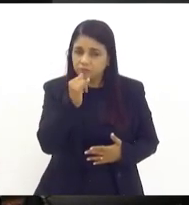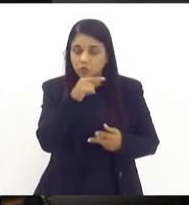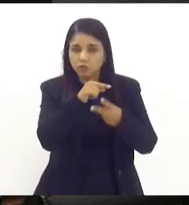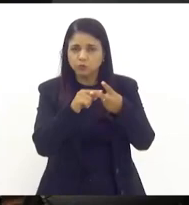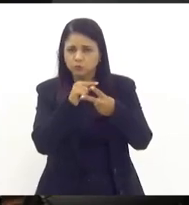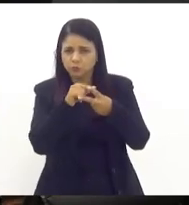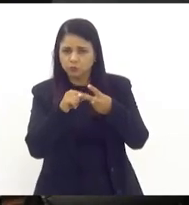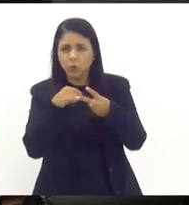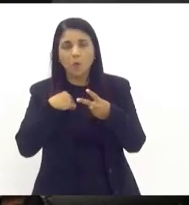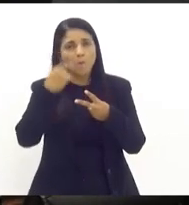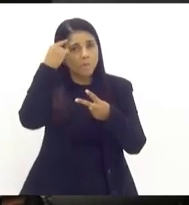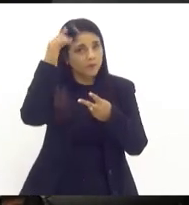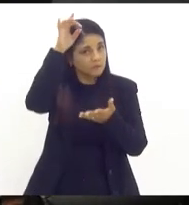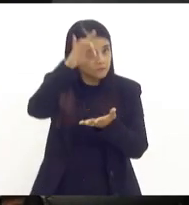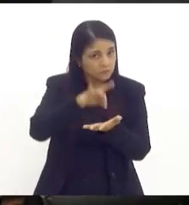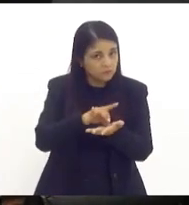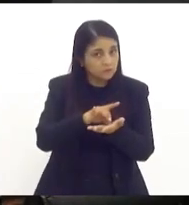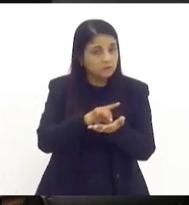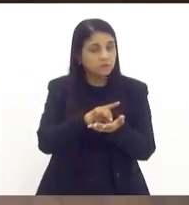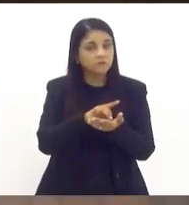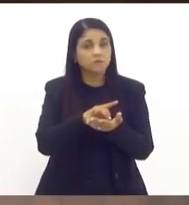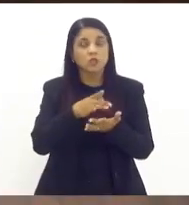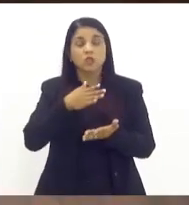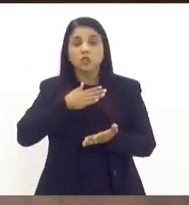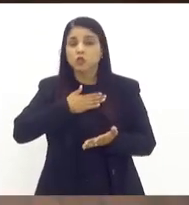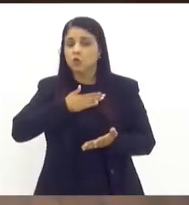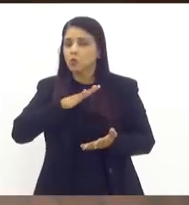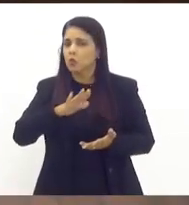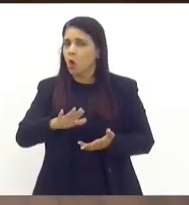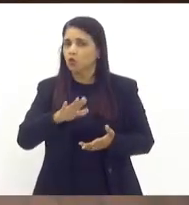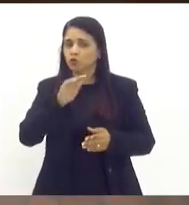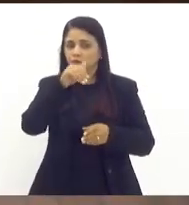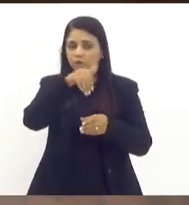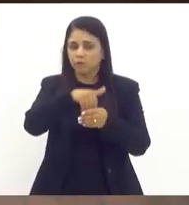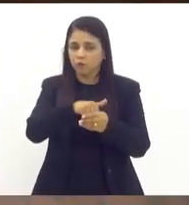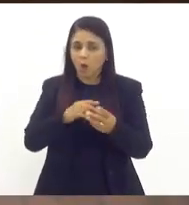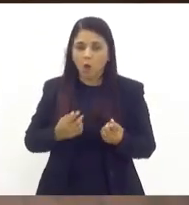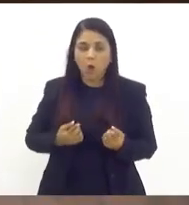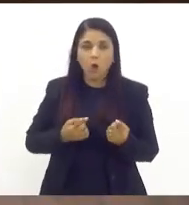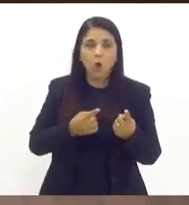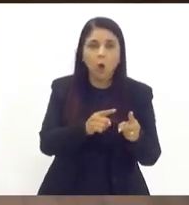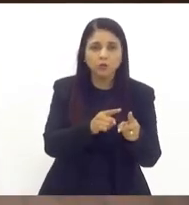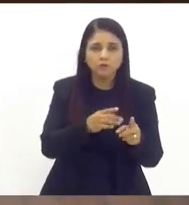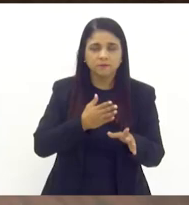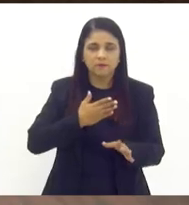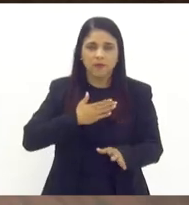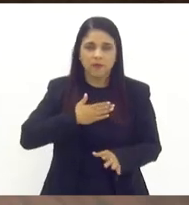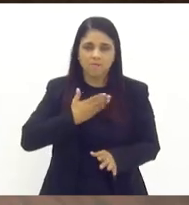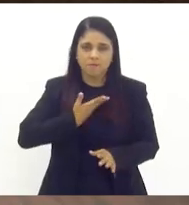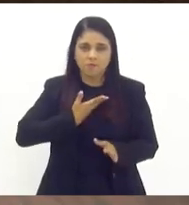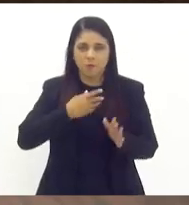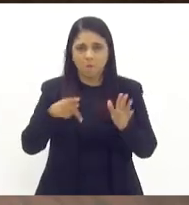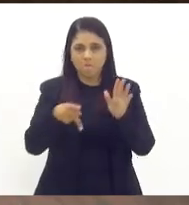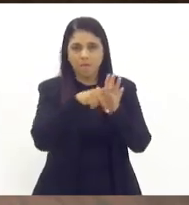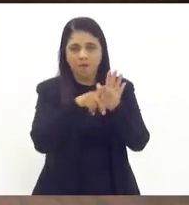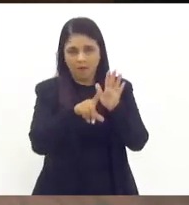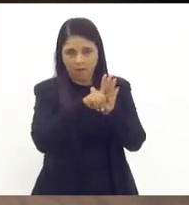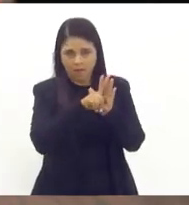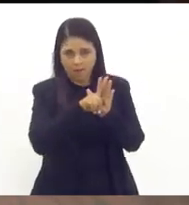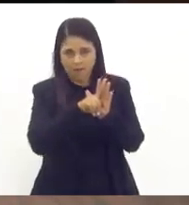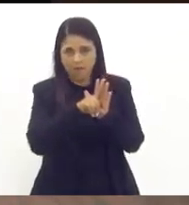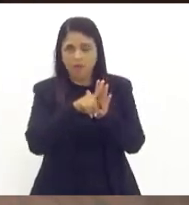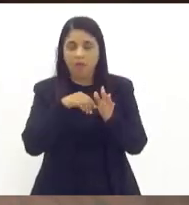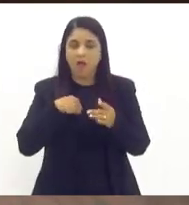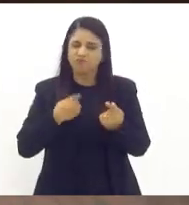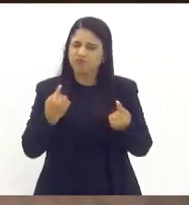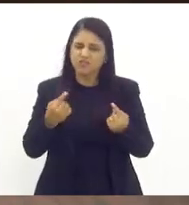assim que eu penso de verdade não gosto de votar contra a pele de nenhum colega a não ser que vá totalmente contra